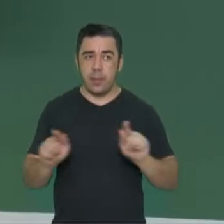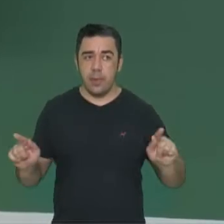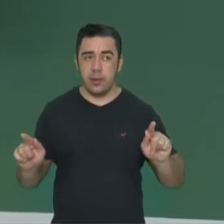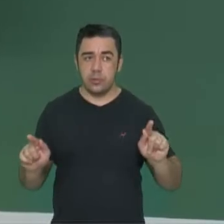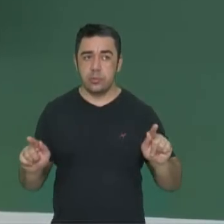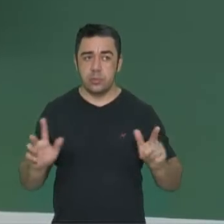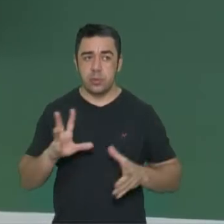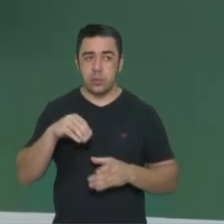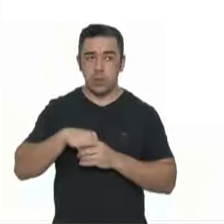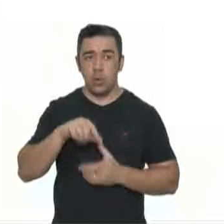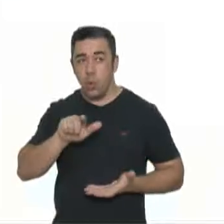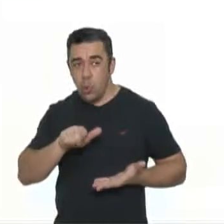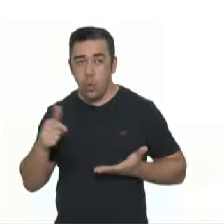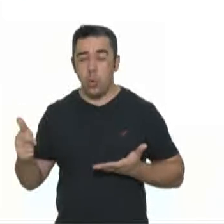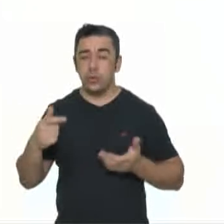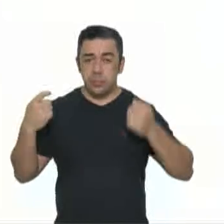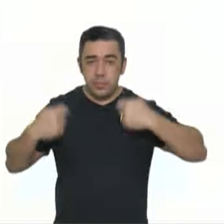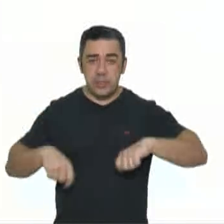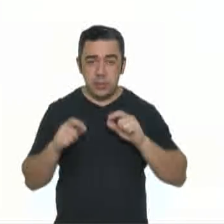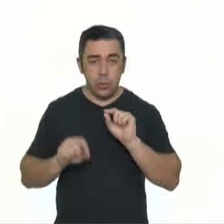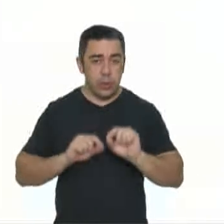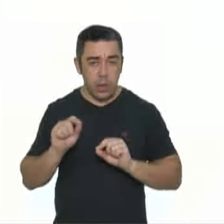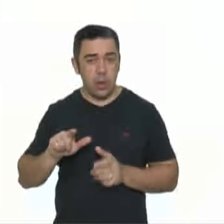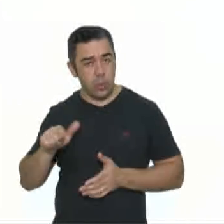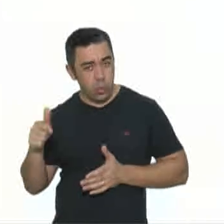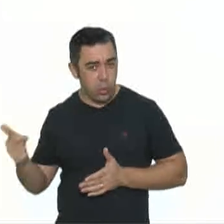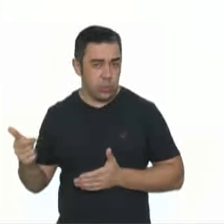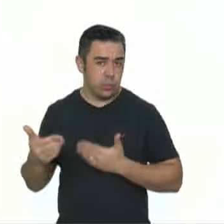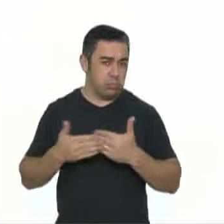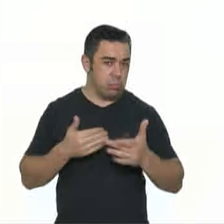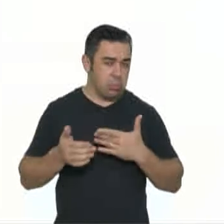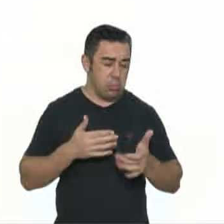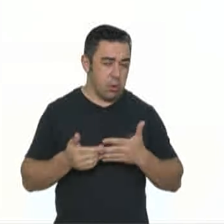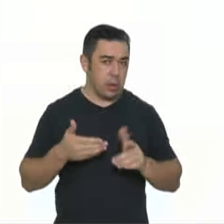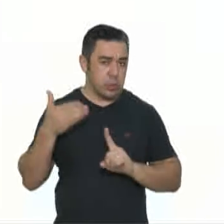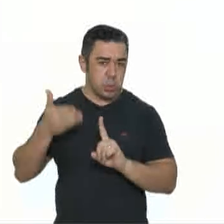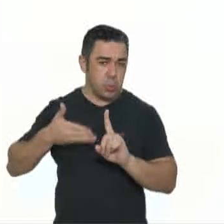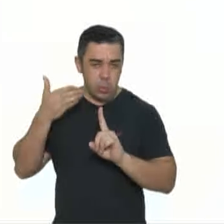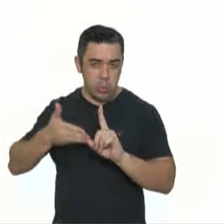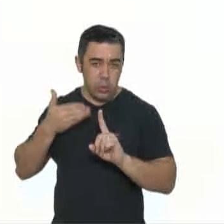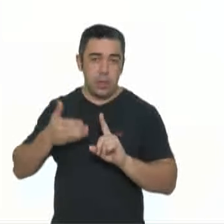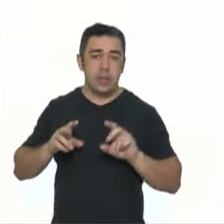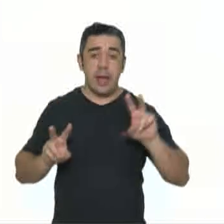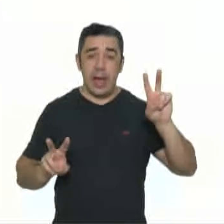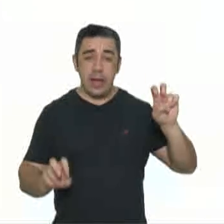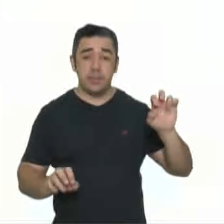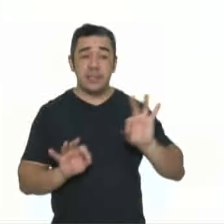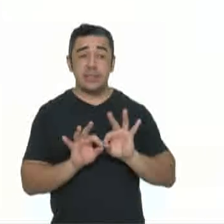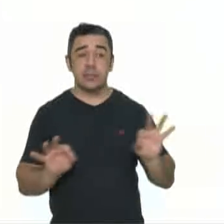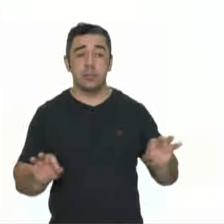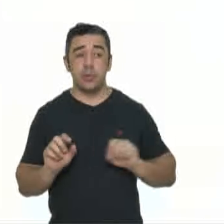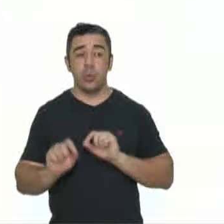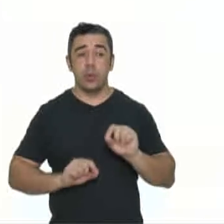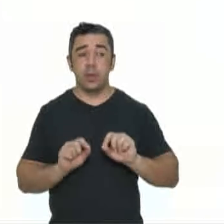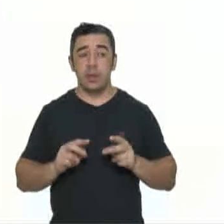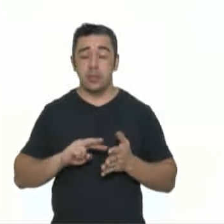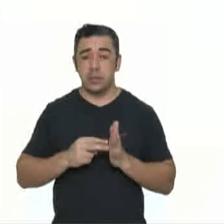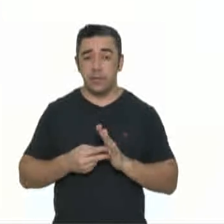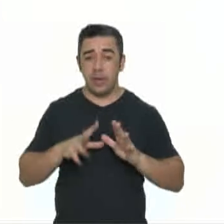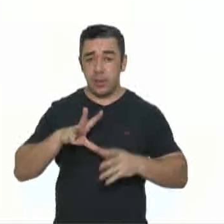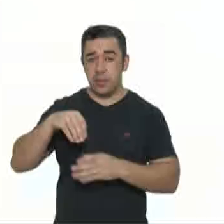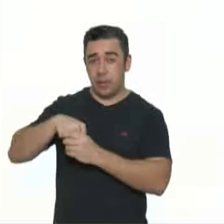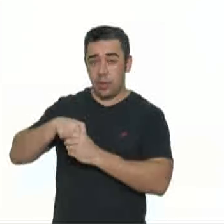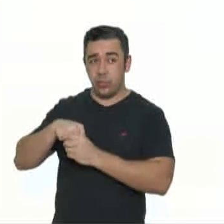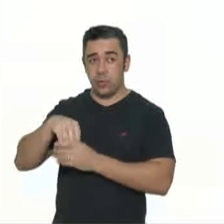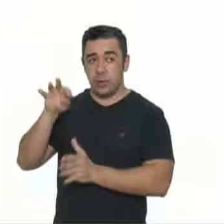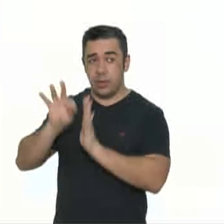né? Se houver outro elemento que as mereça, por outro recurso qualquer discursivo, deve-se usar aspas simples. No que diz respeito às aspas dentro do texto,